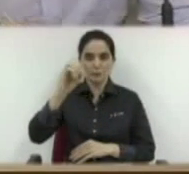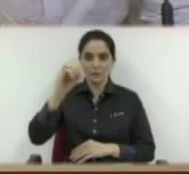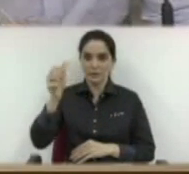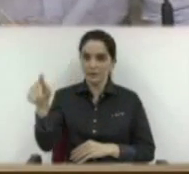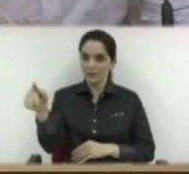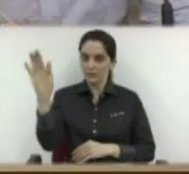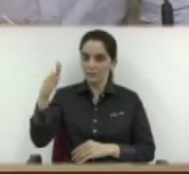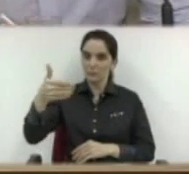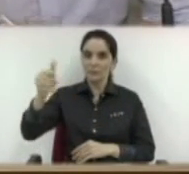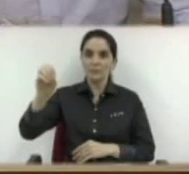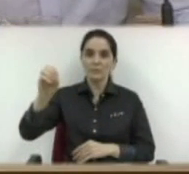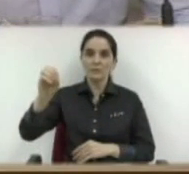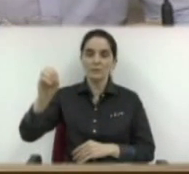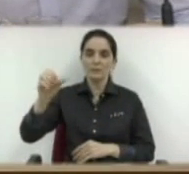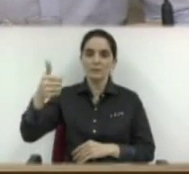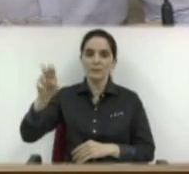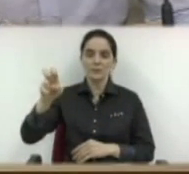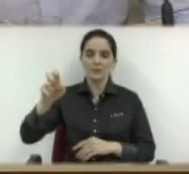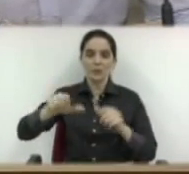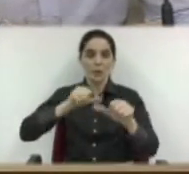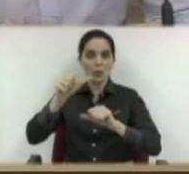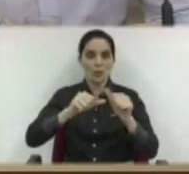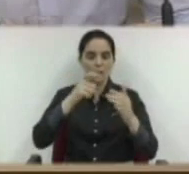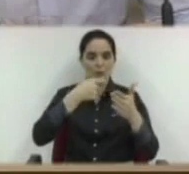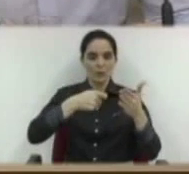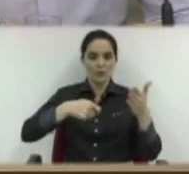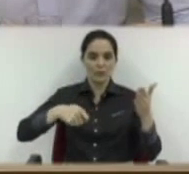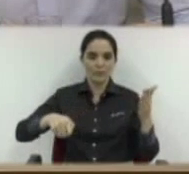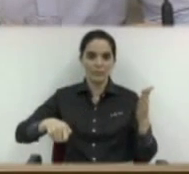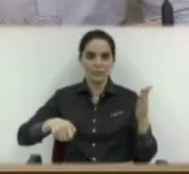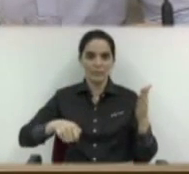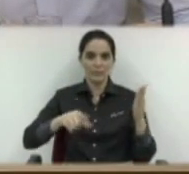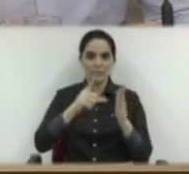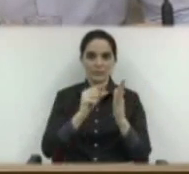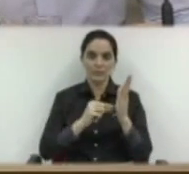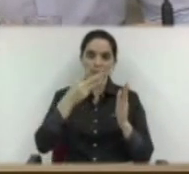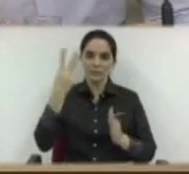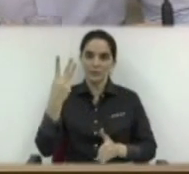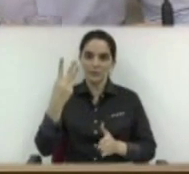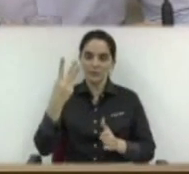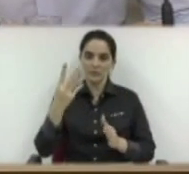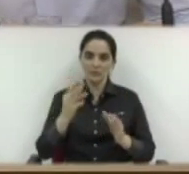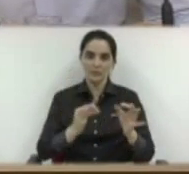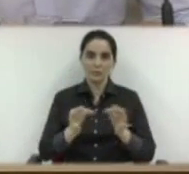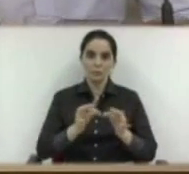207/2015. Modifica a redação o artigo 3º do projeto de lei número